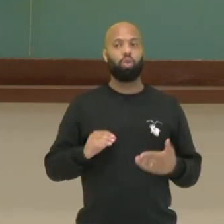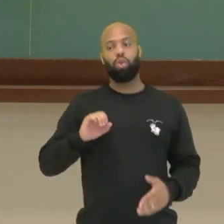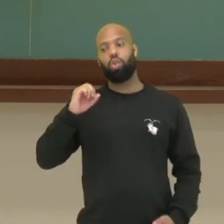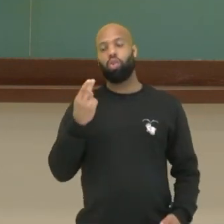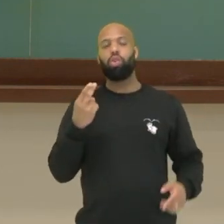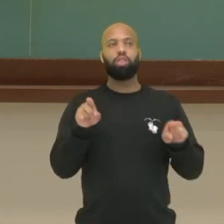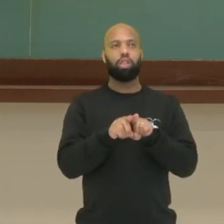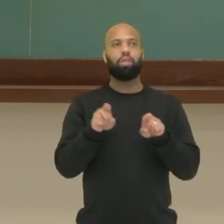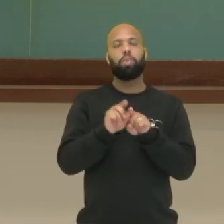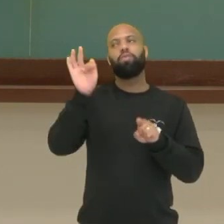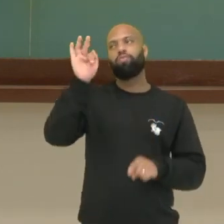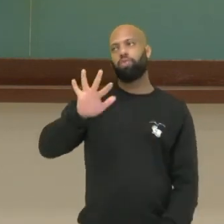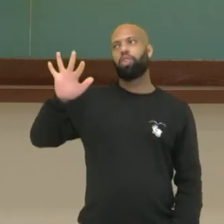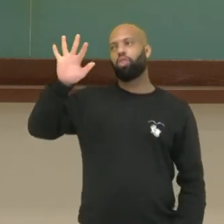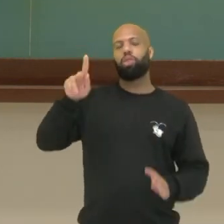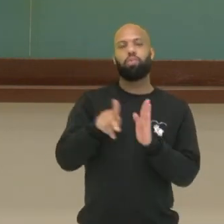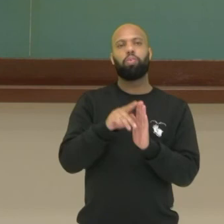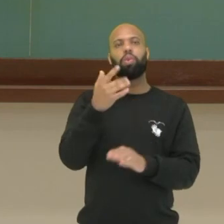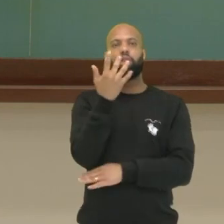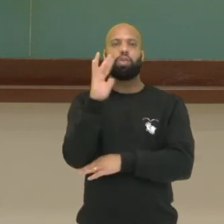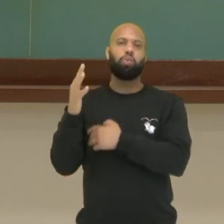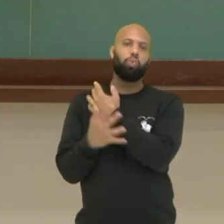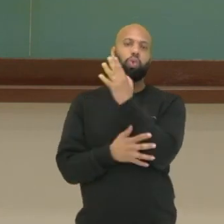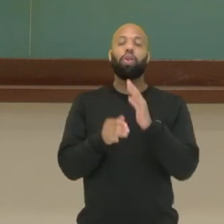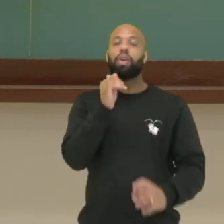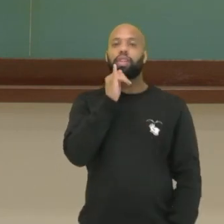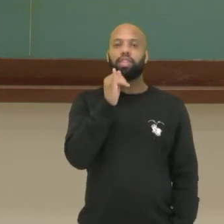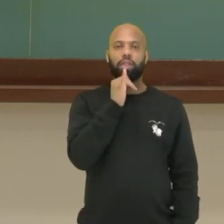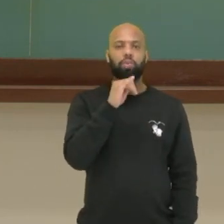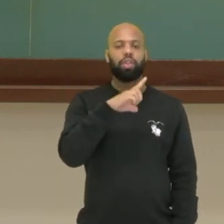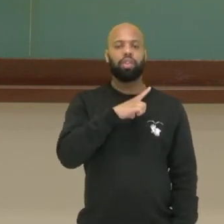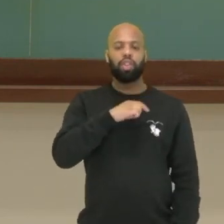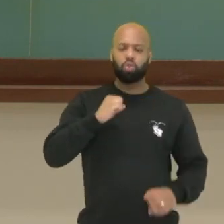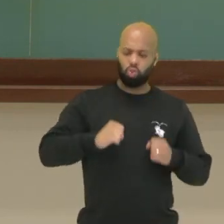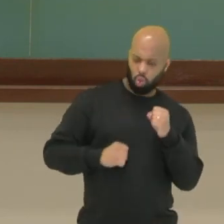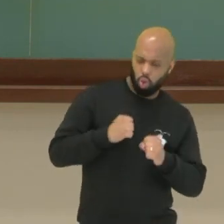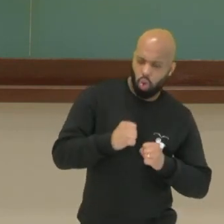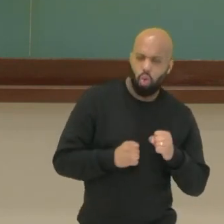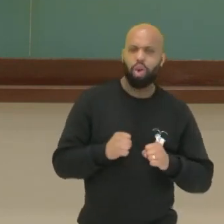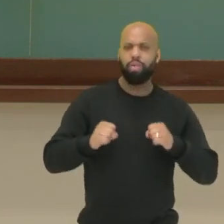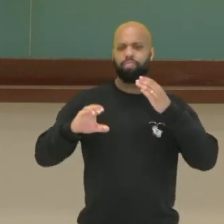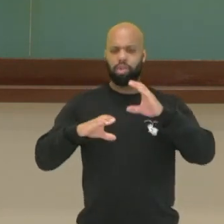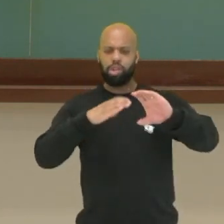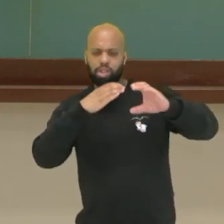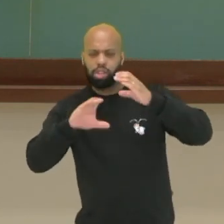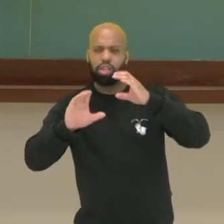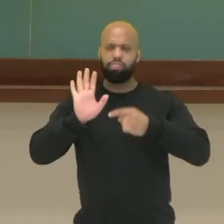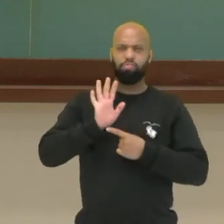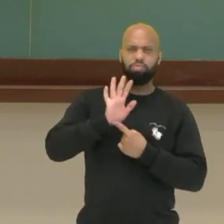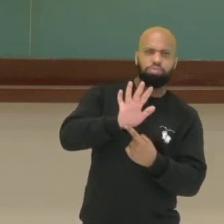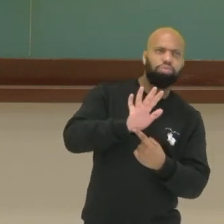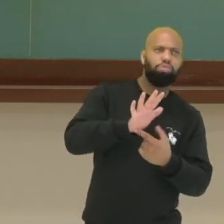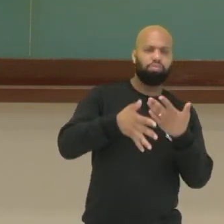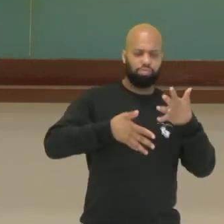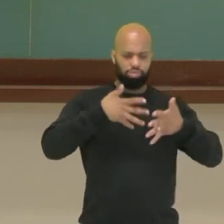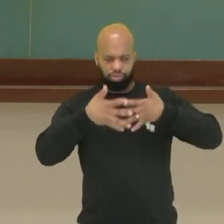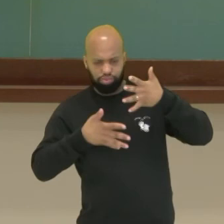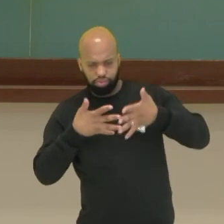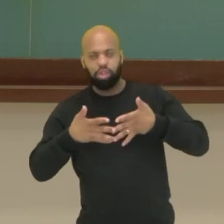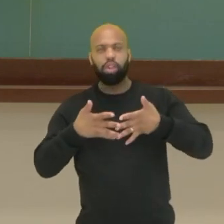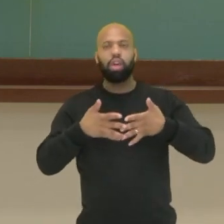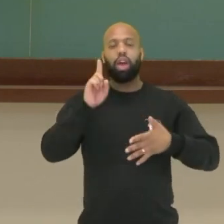um fenômeno natural. Ação, correr, falar, cantar, gesticular, né?